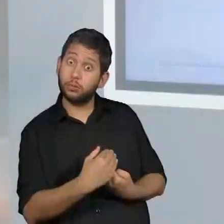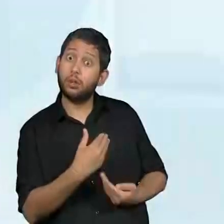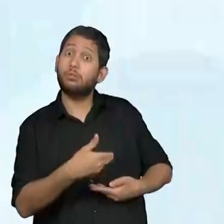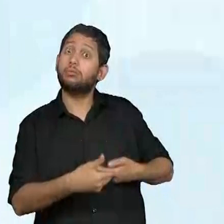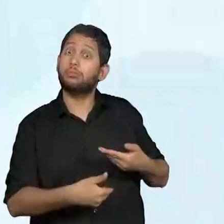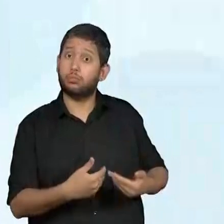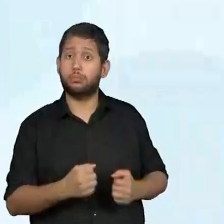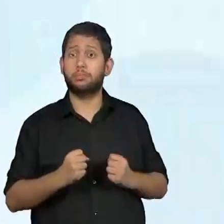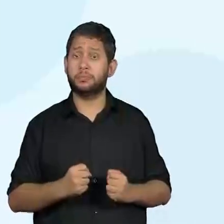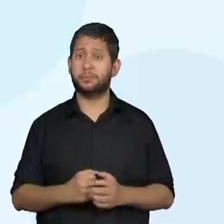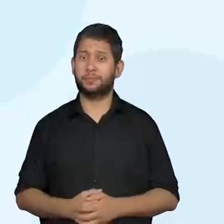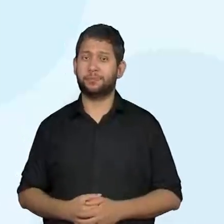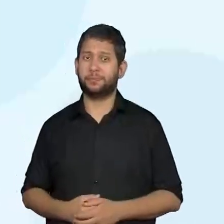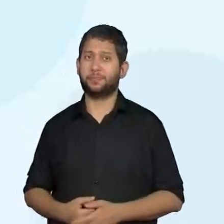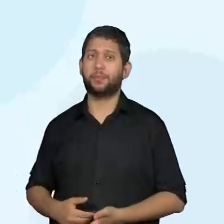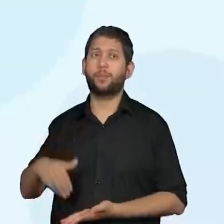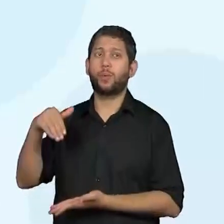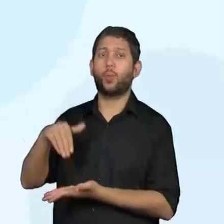pergunta.